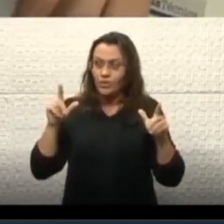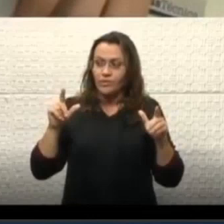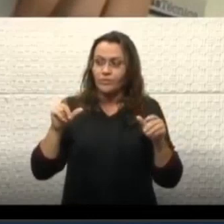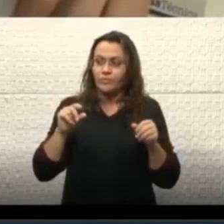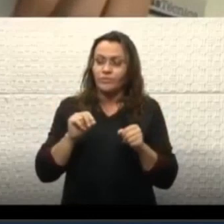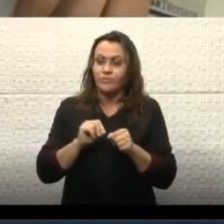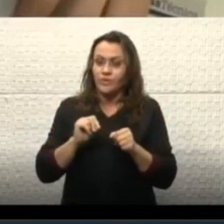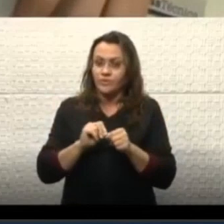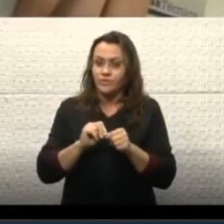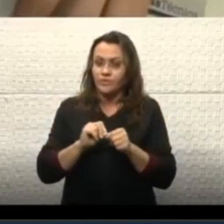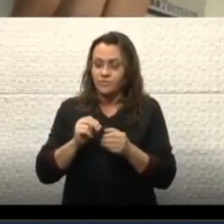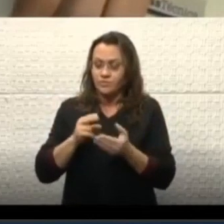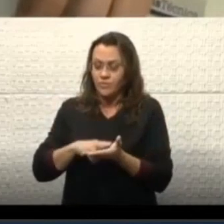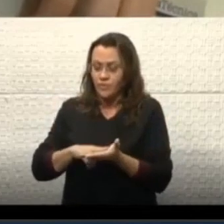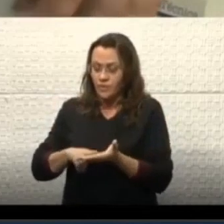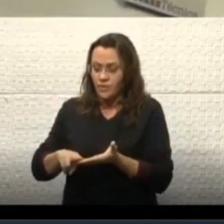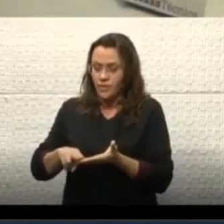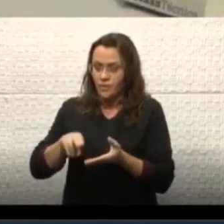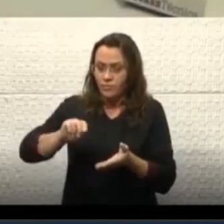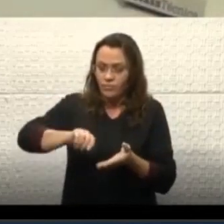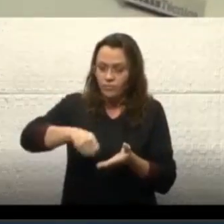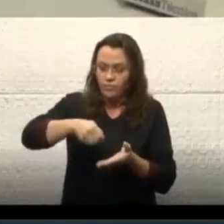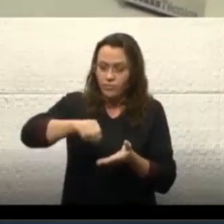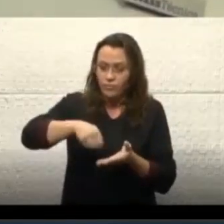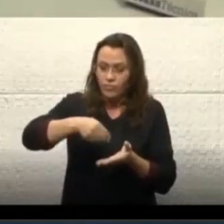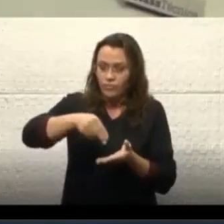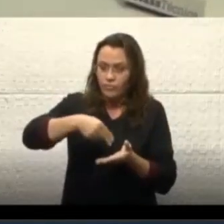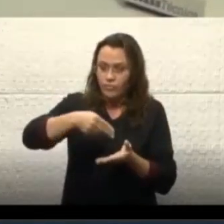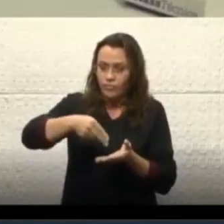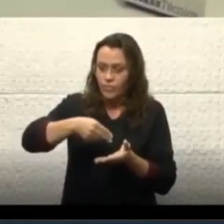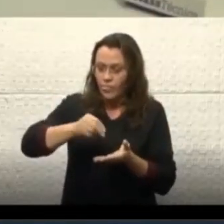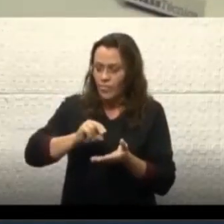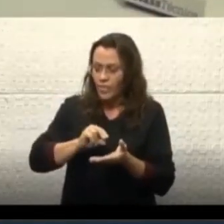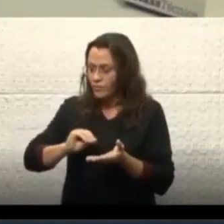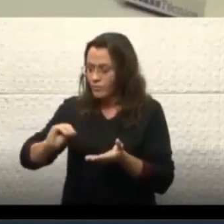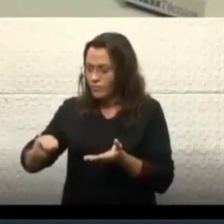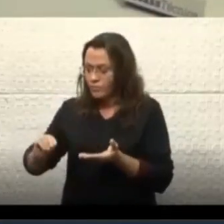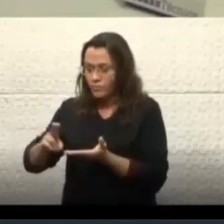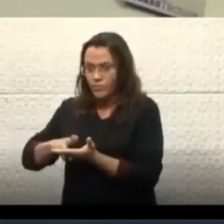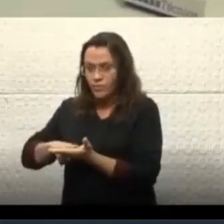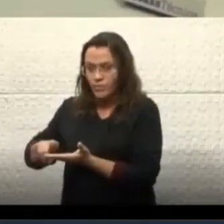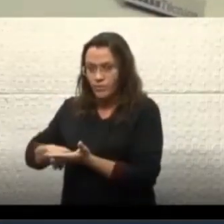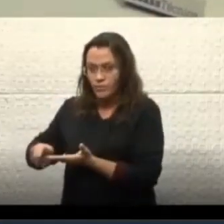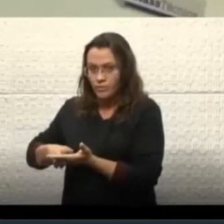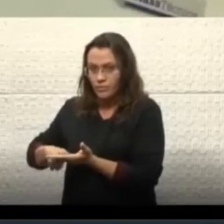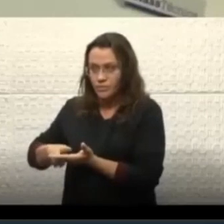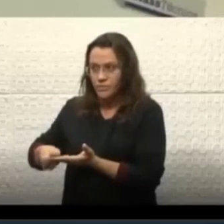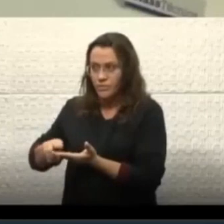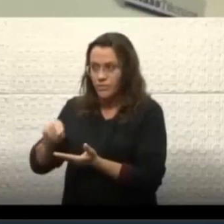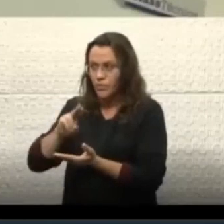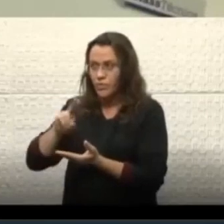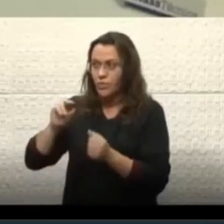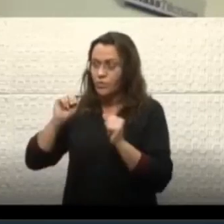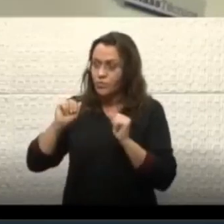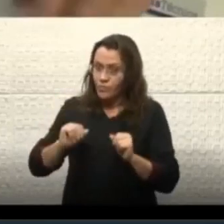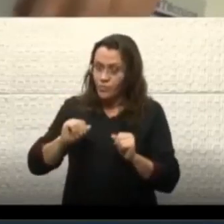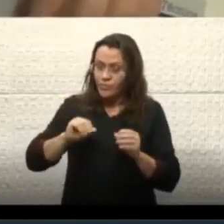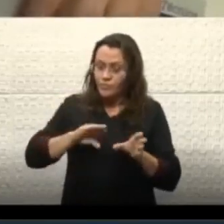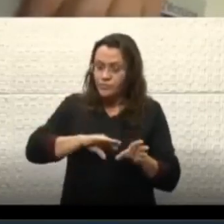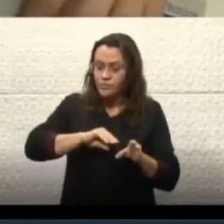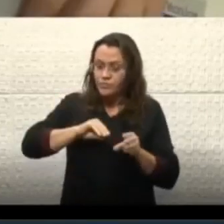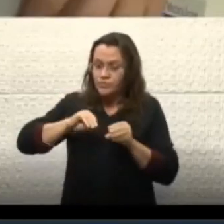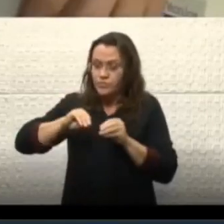amostra, passar direto na lâmina. Ou eu posso retirar o papel filtro com cuidado